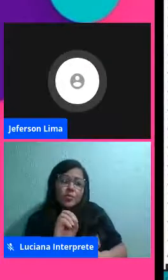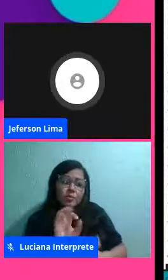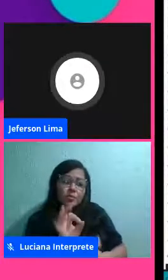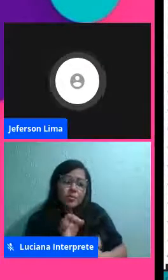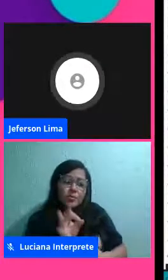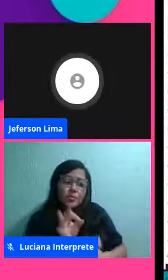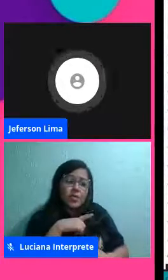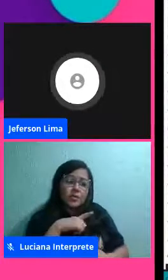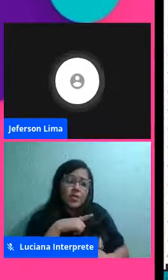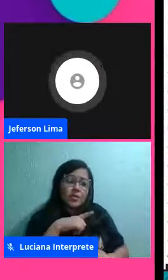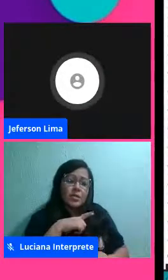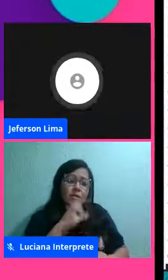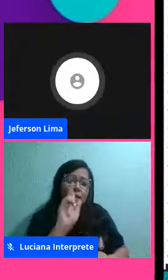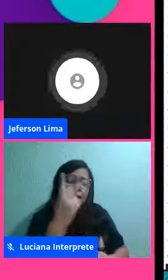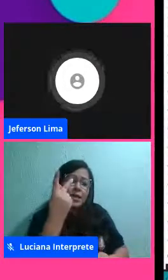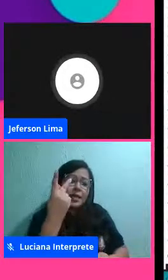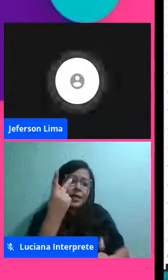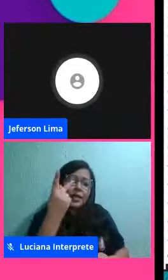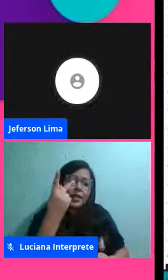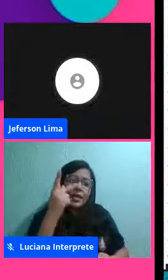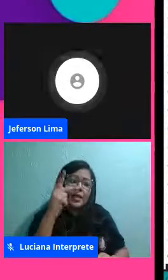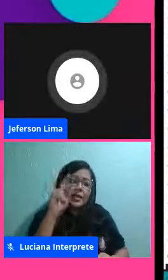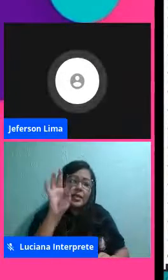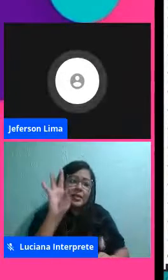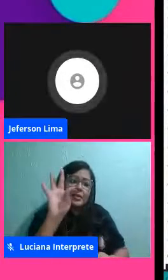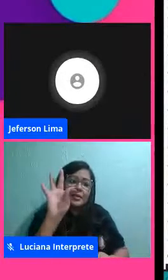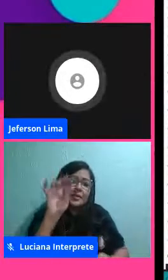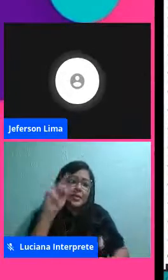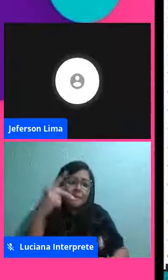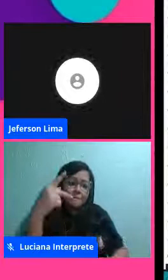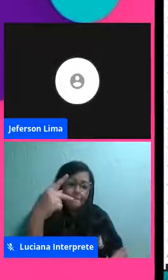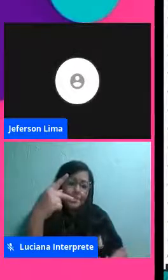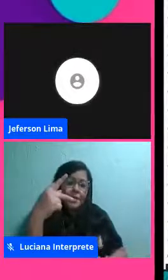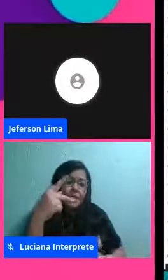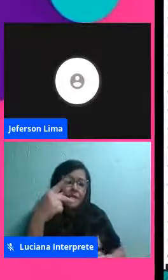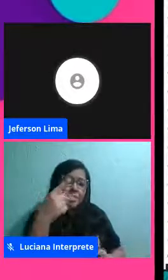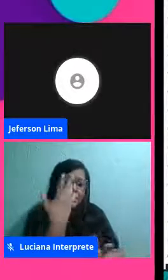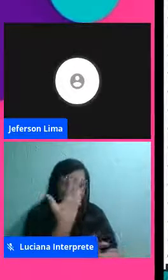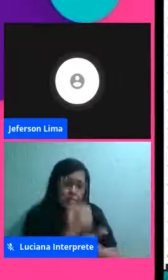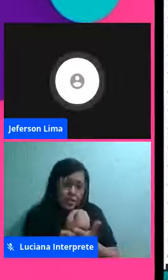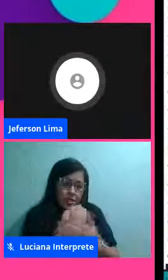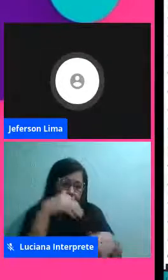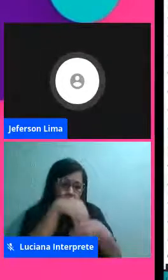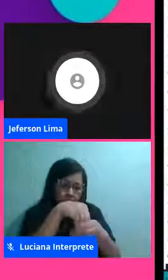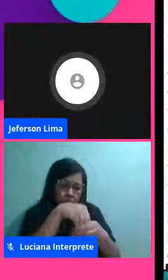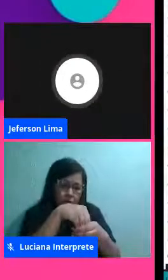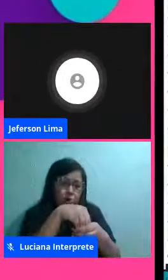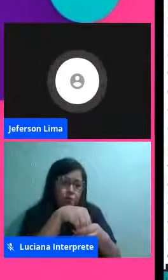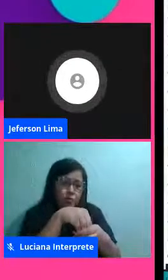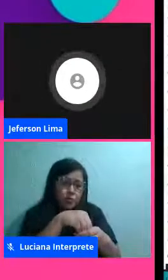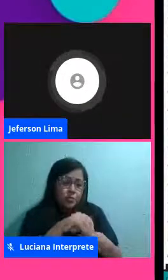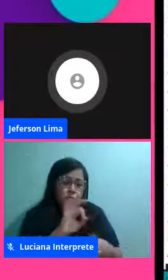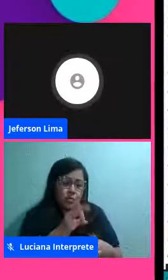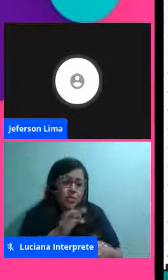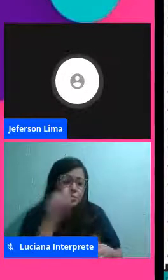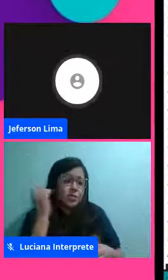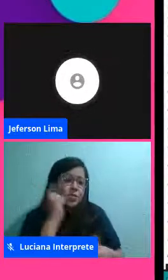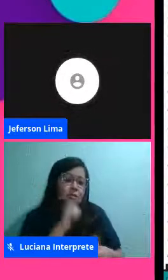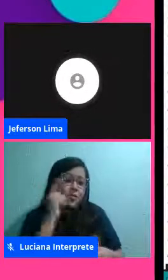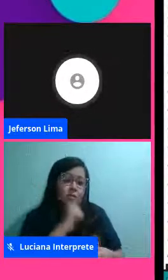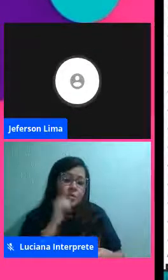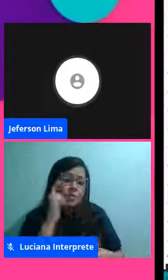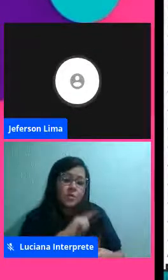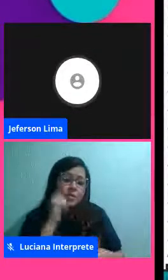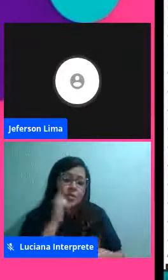um HTTPzinho aqui, que é uma requisição HTTP, que ele ia gravar aqui dentro. E com isso a gente ia conseguir já ter acesso e